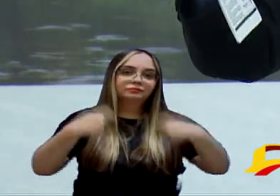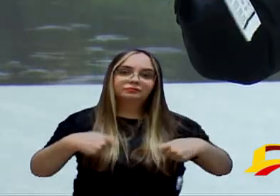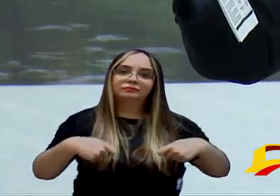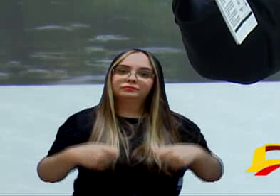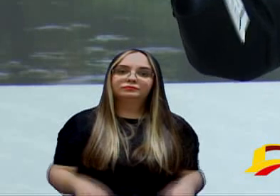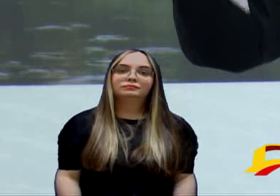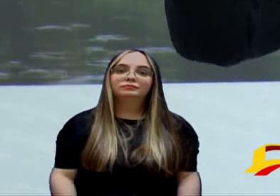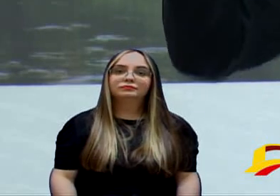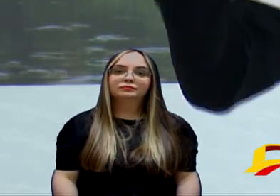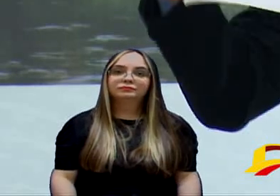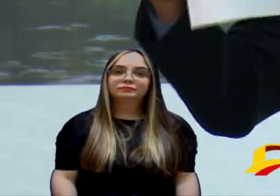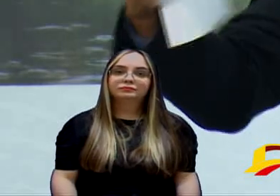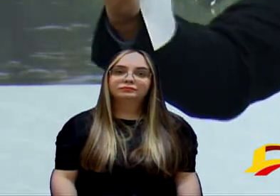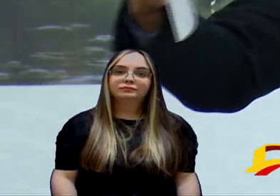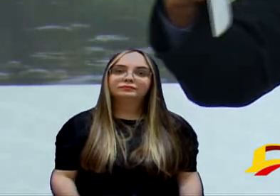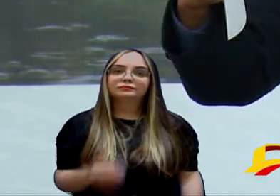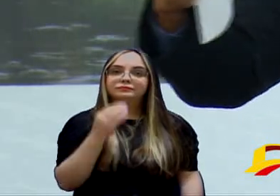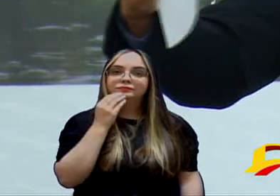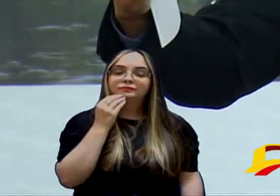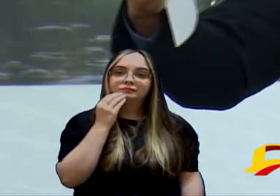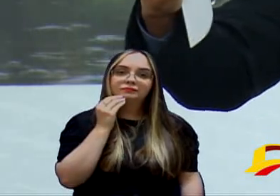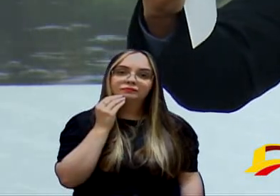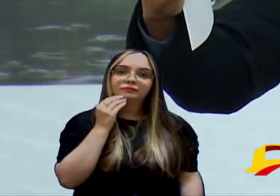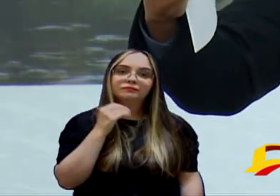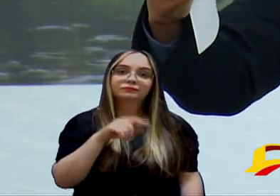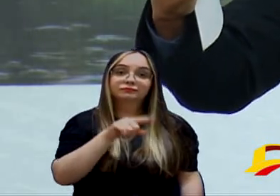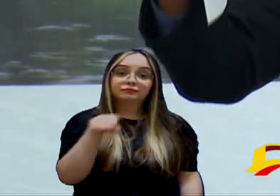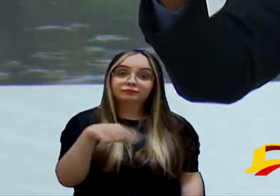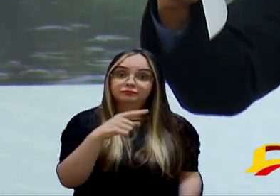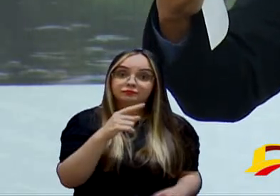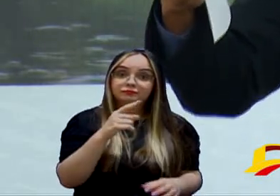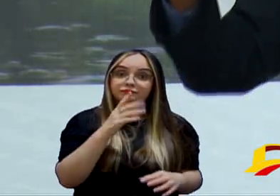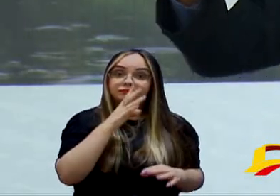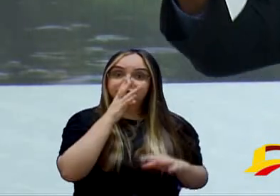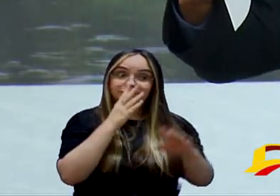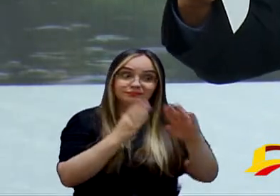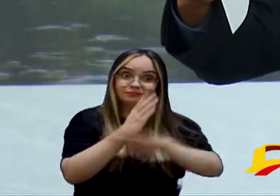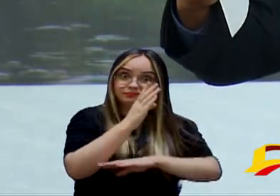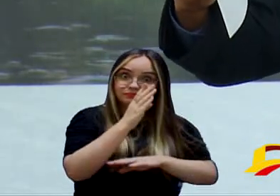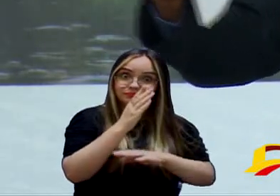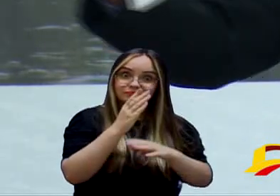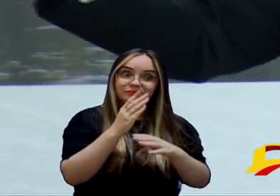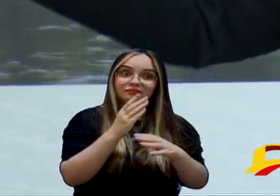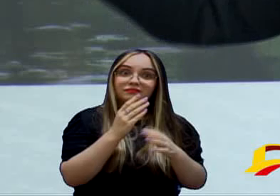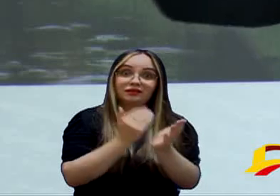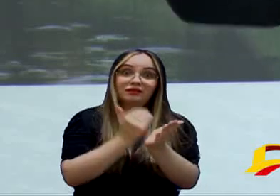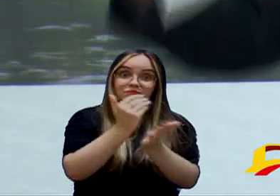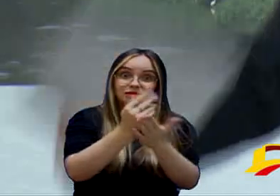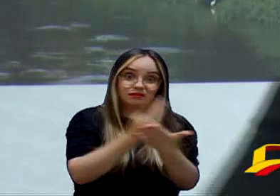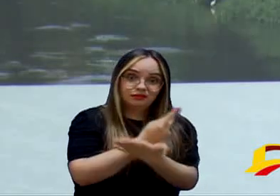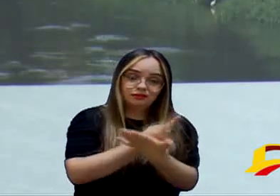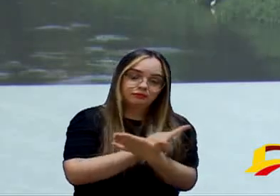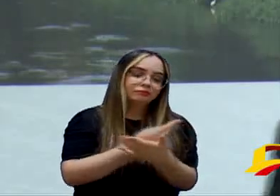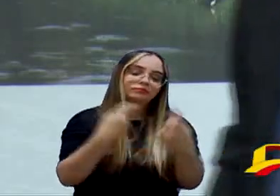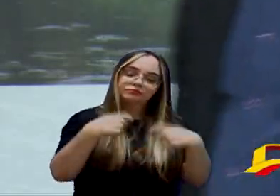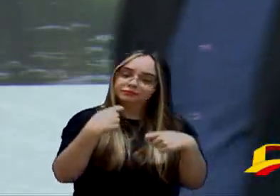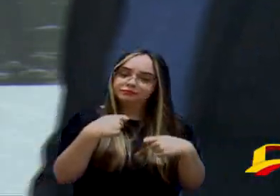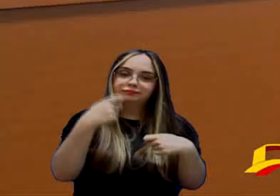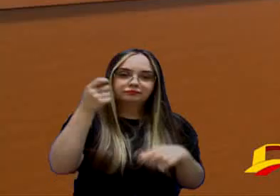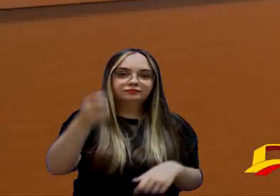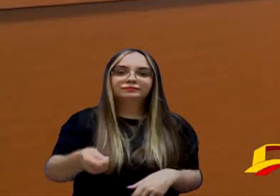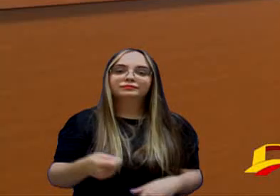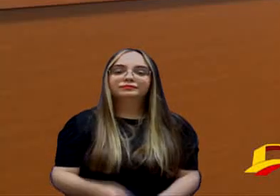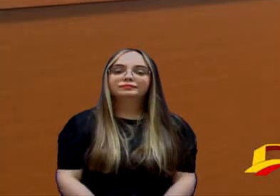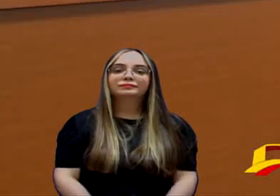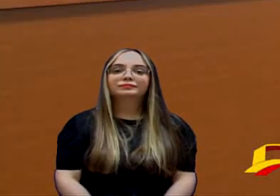ultrapassar a linha do certo e o errado pagará na mesma proporção